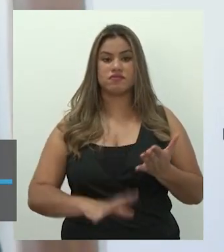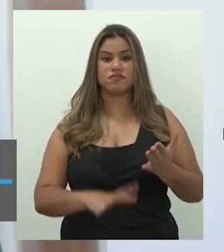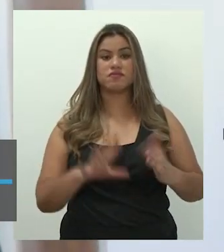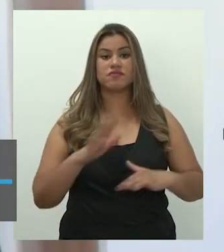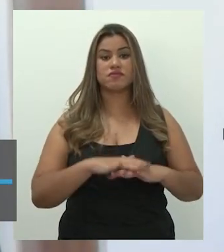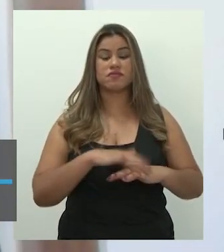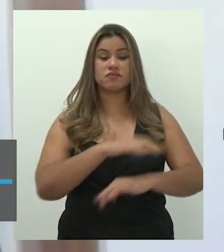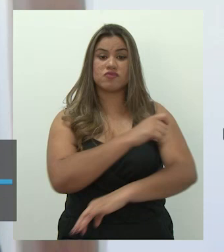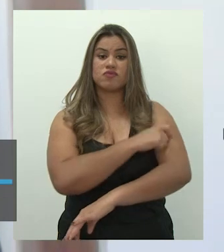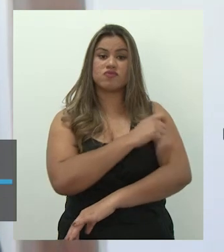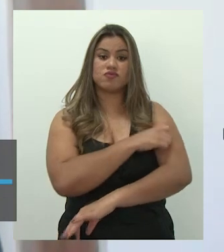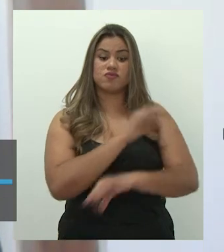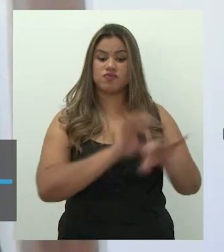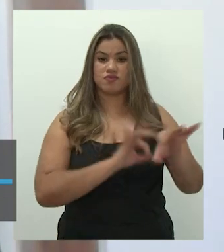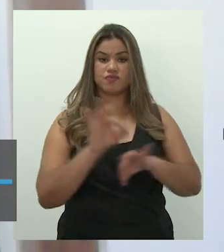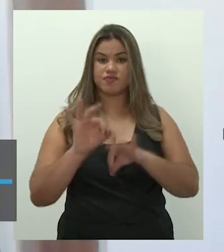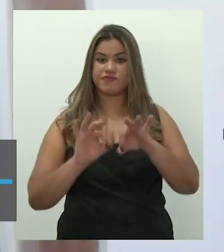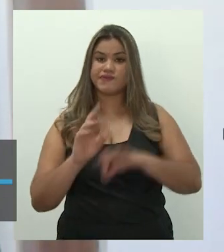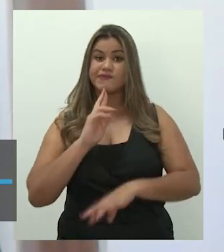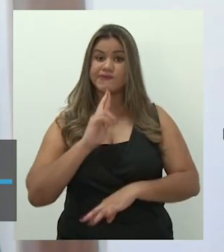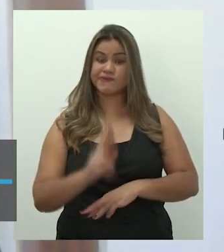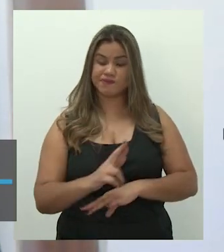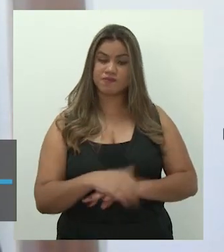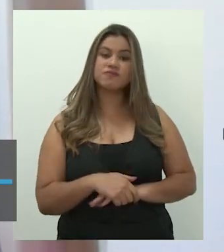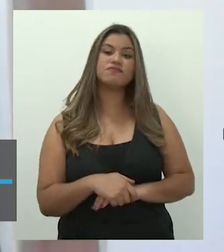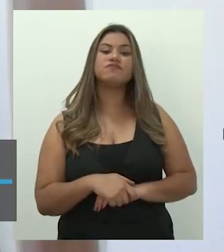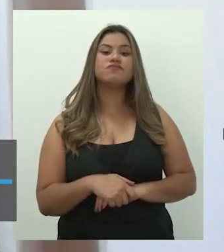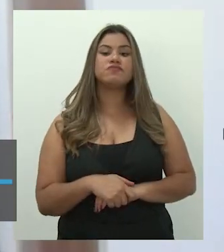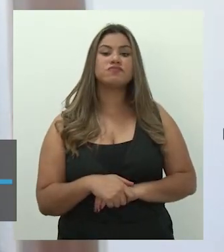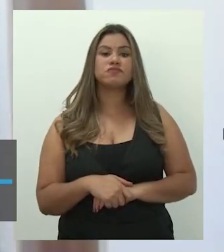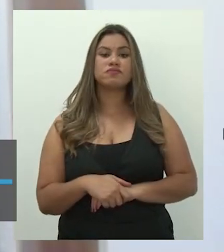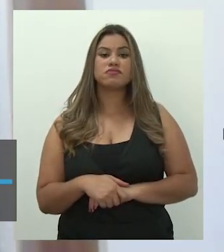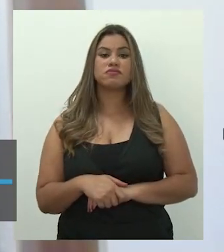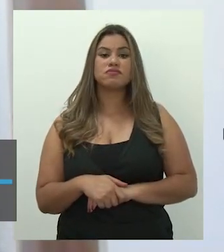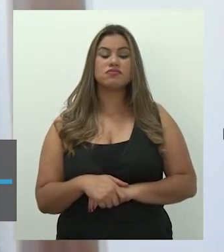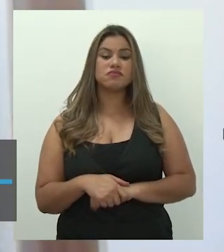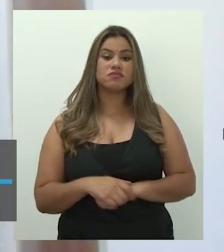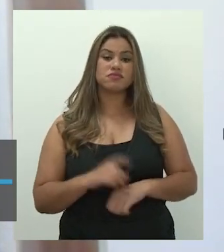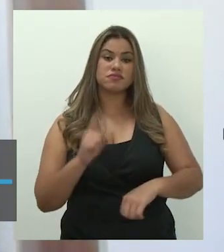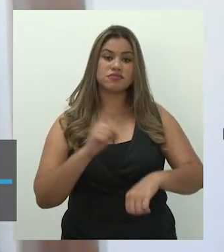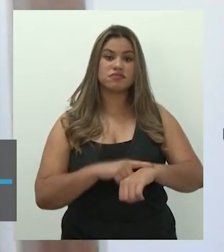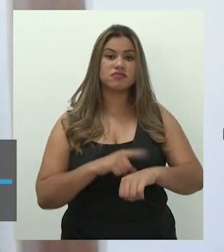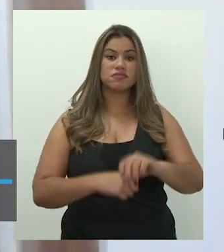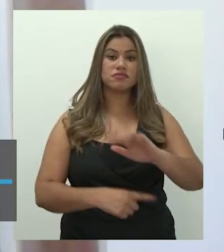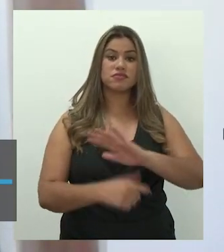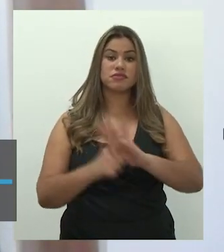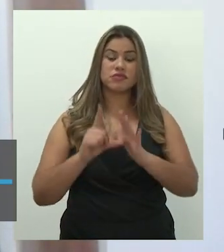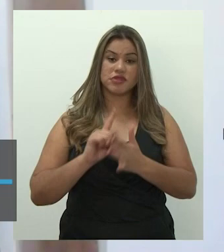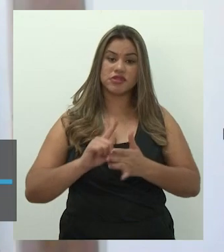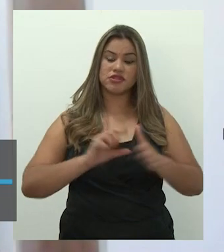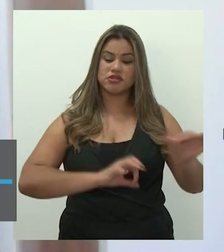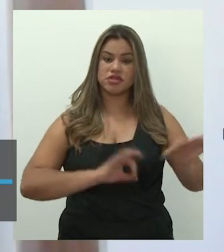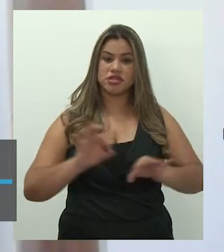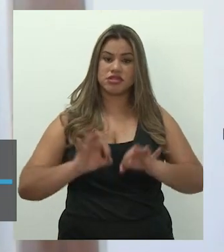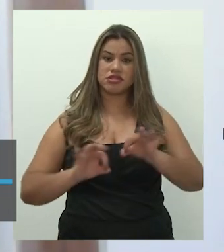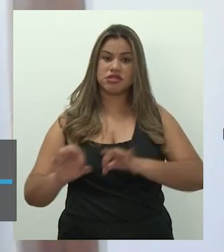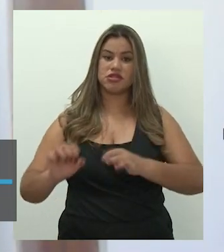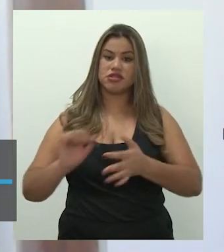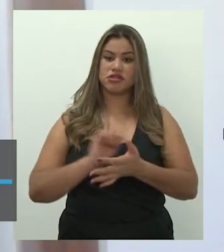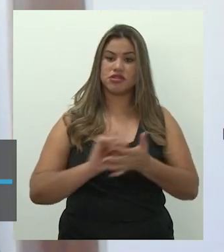resolvê-los. Então, ao elaborar essa atividade, ela faz com que os